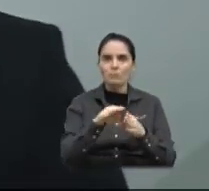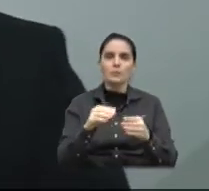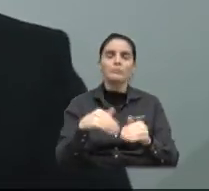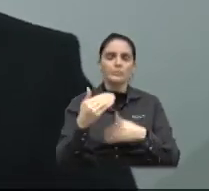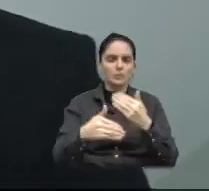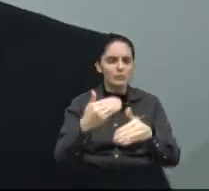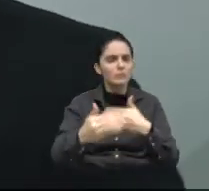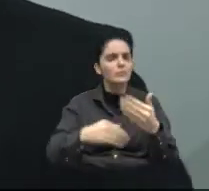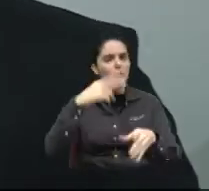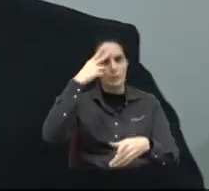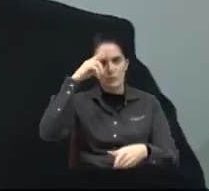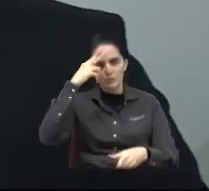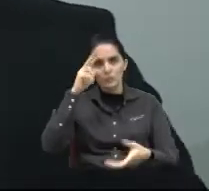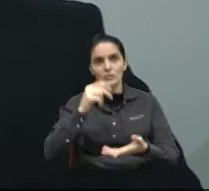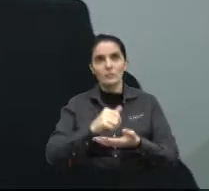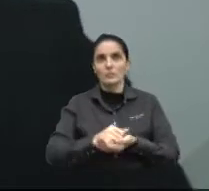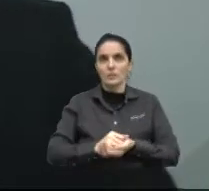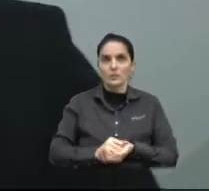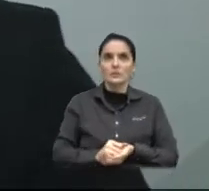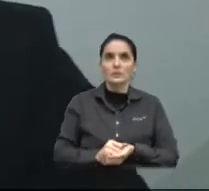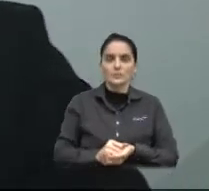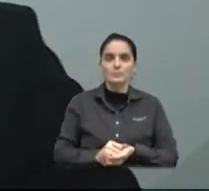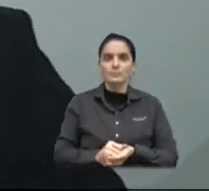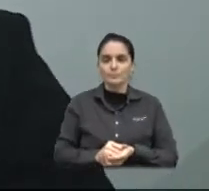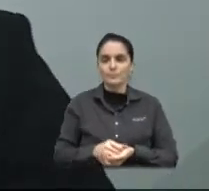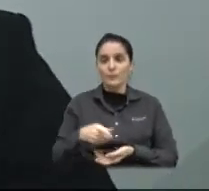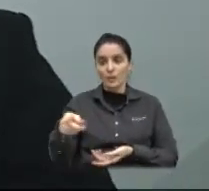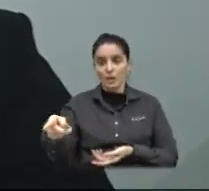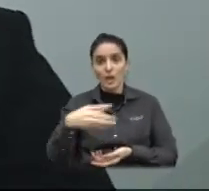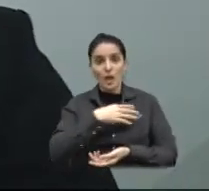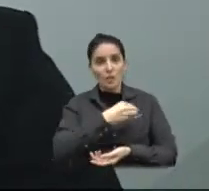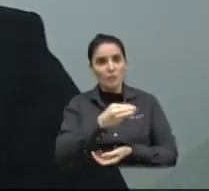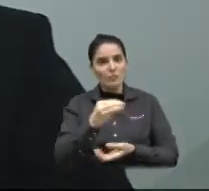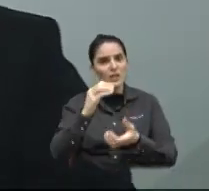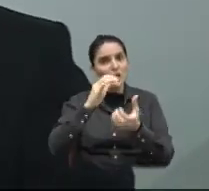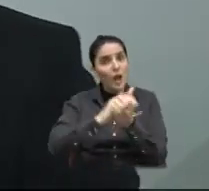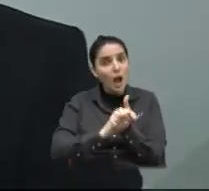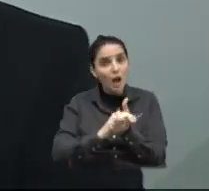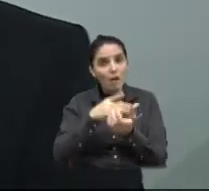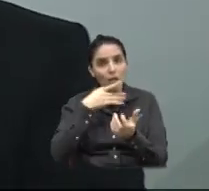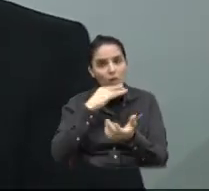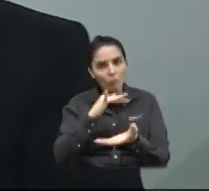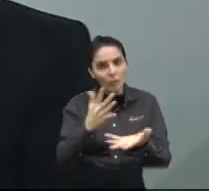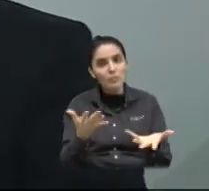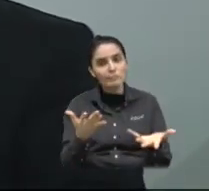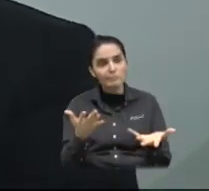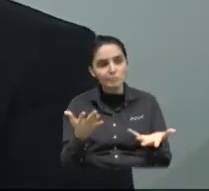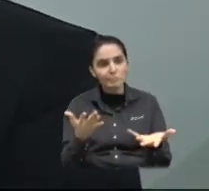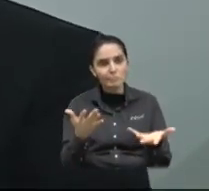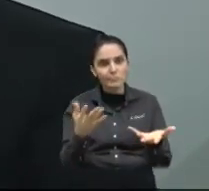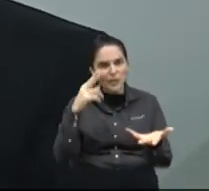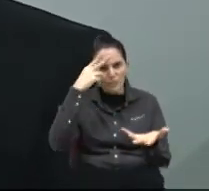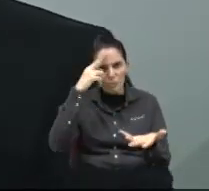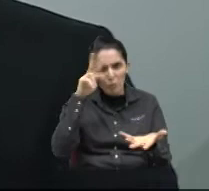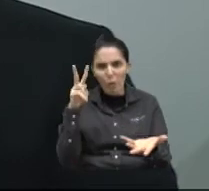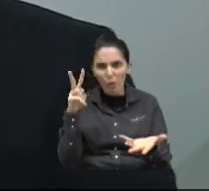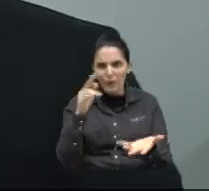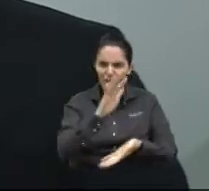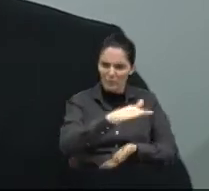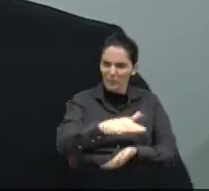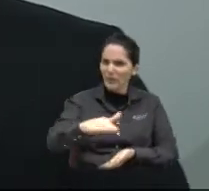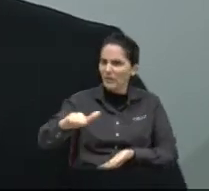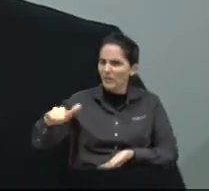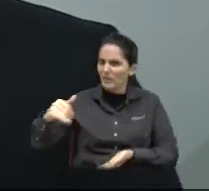história depois ela cede às tentações do pai só que isso é uma história uma criança de